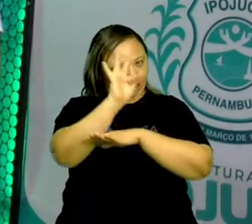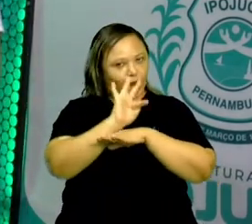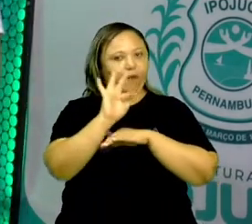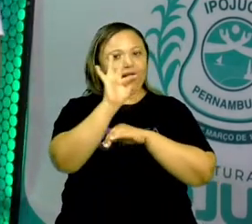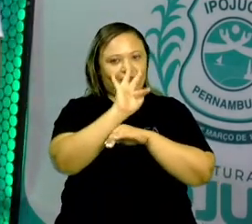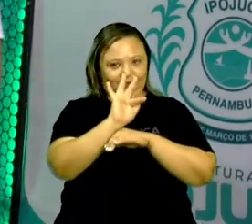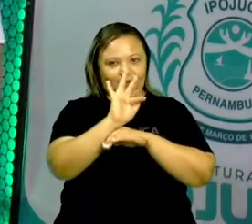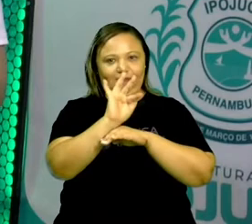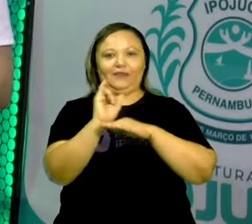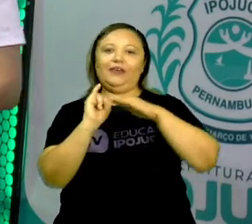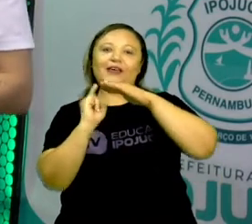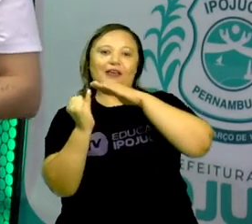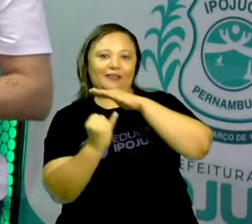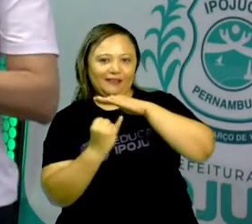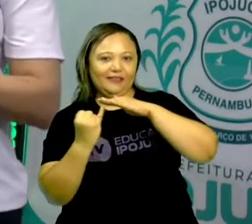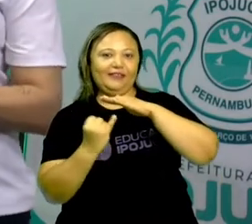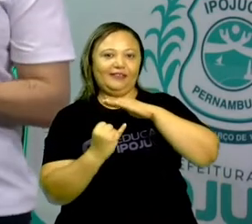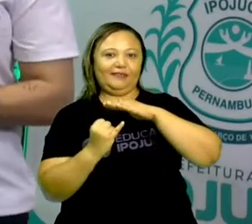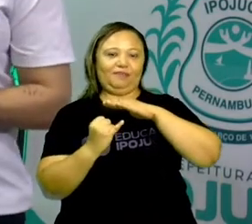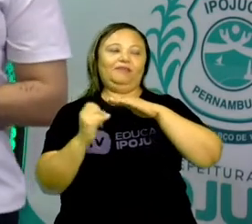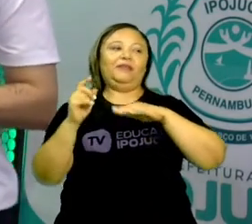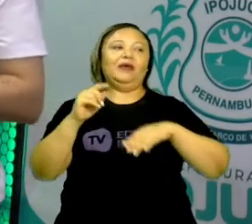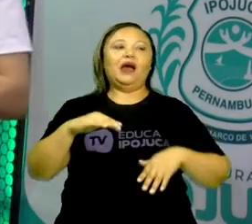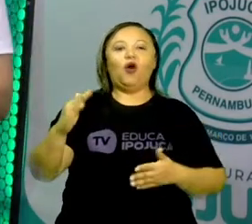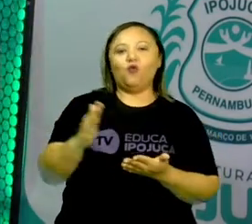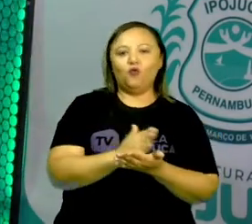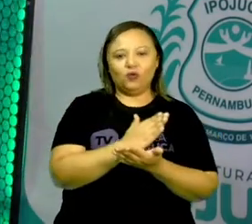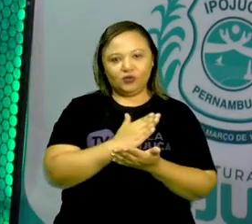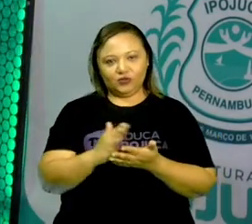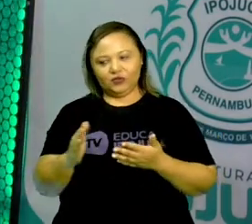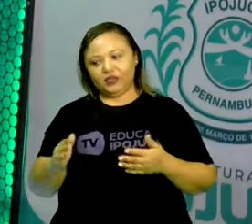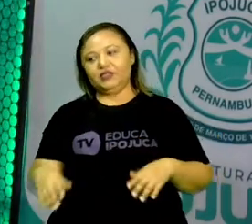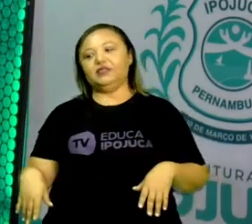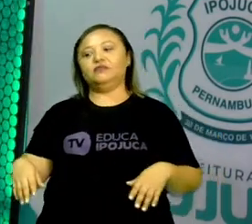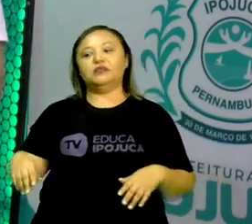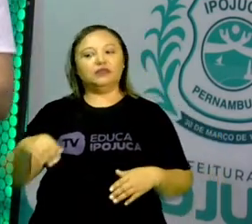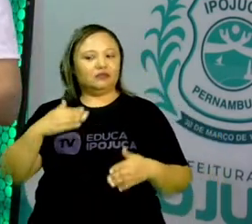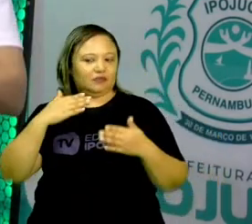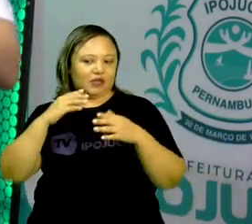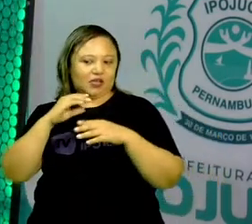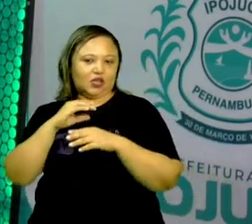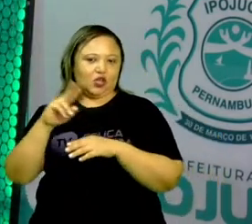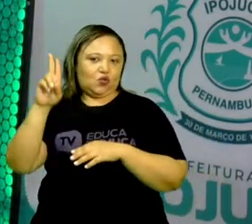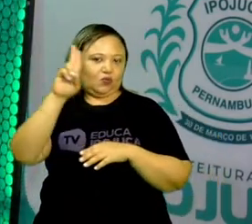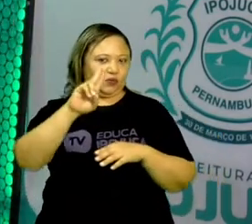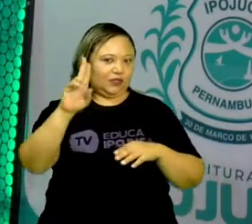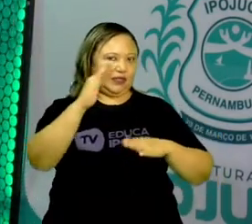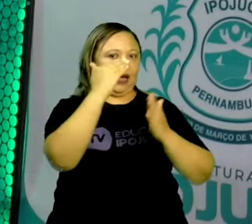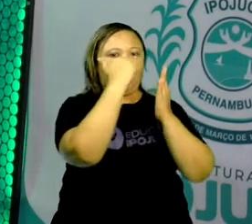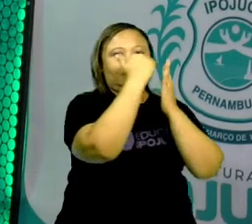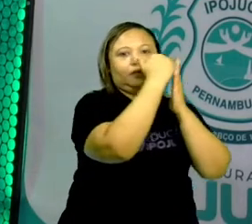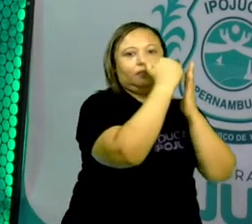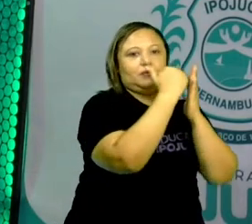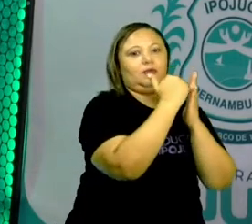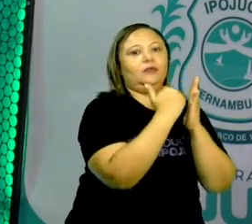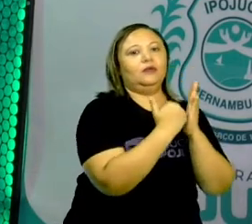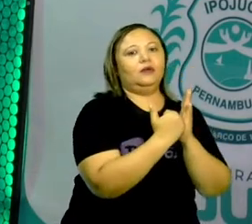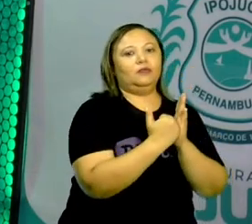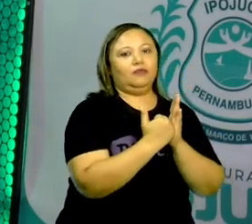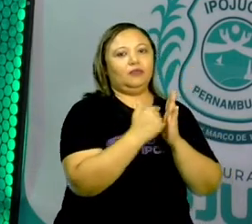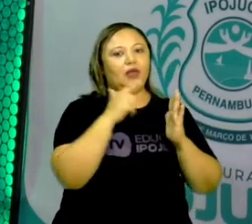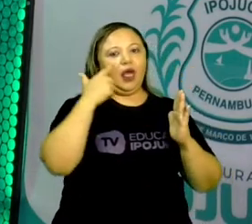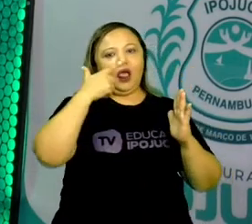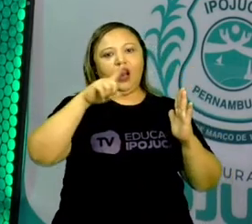da língua, Há momentos em que você vai usar a língua padrão, ou seja, a